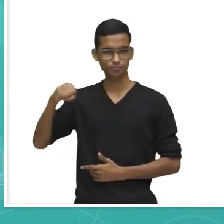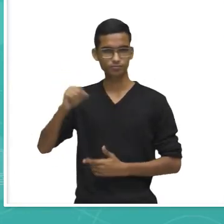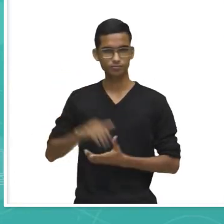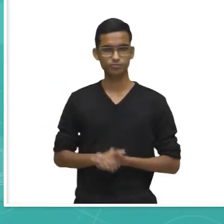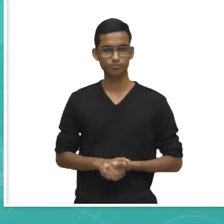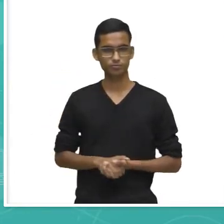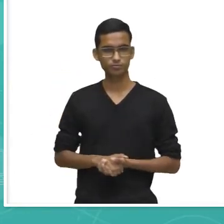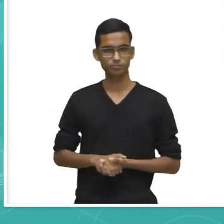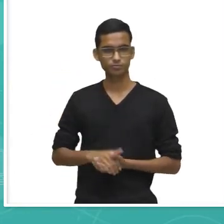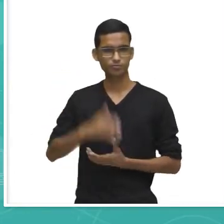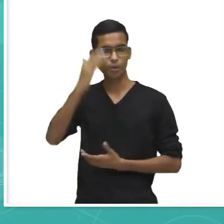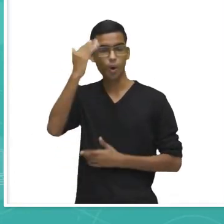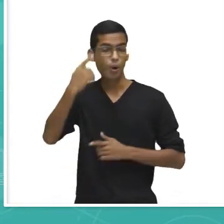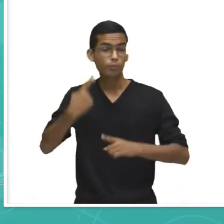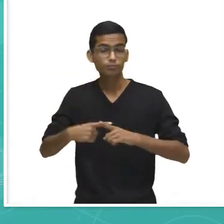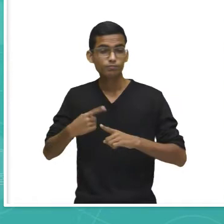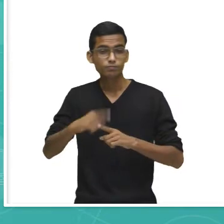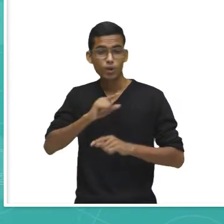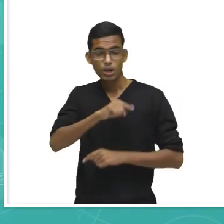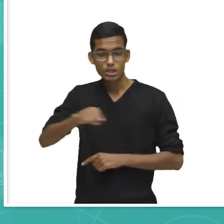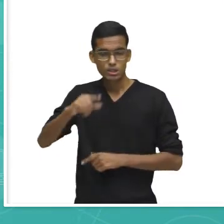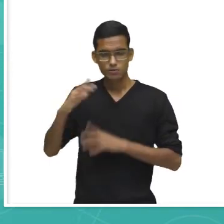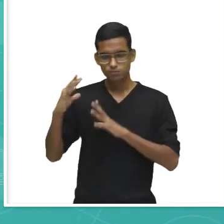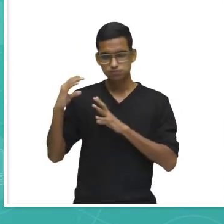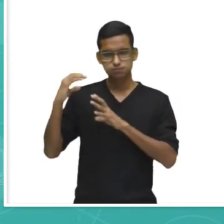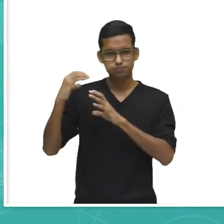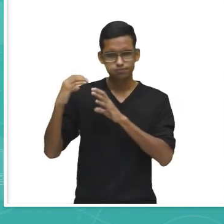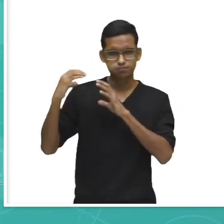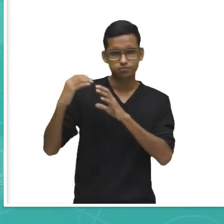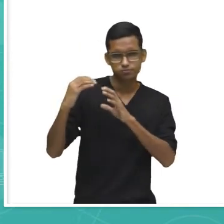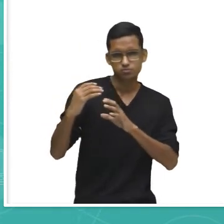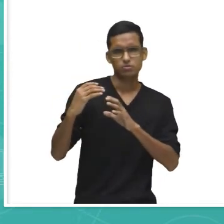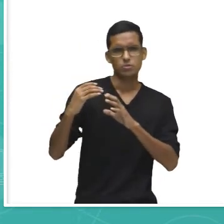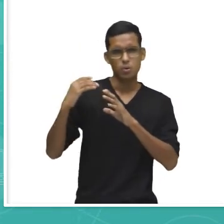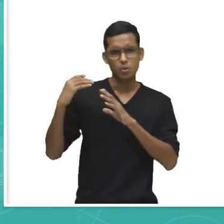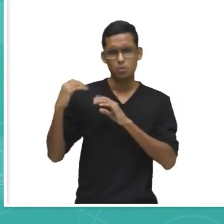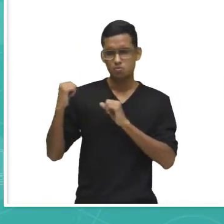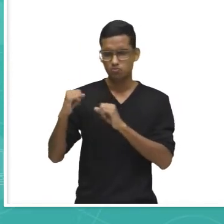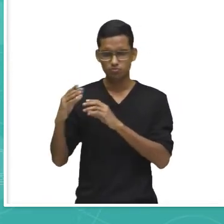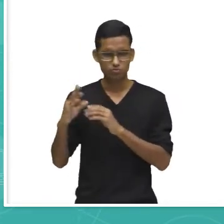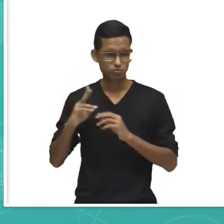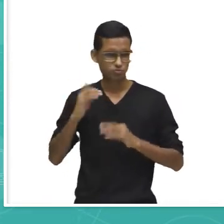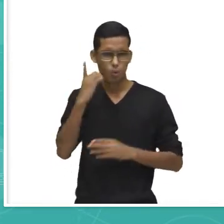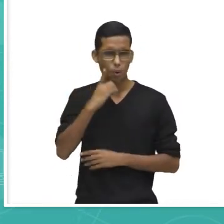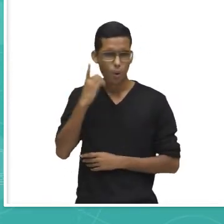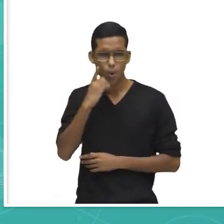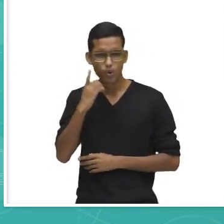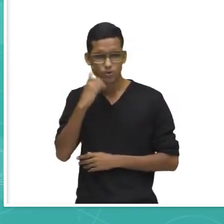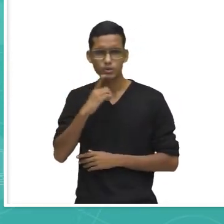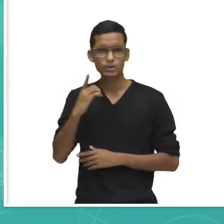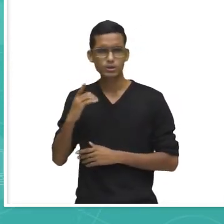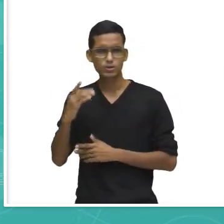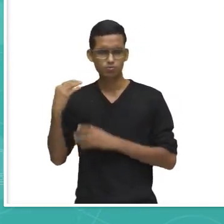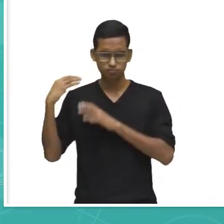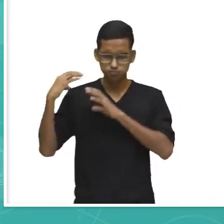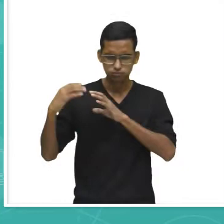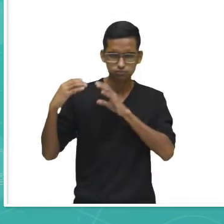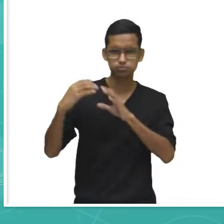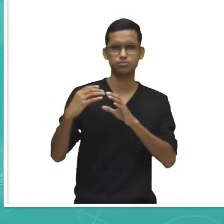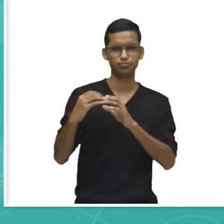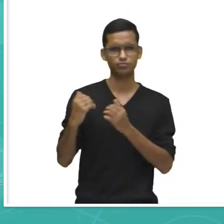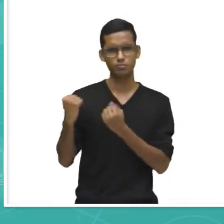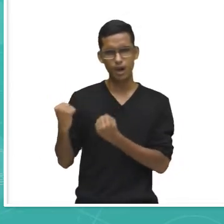só a quantidade de peso que eles carregam para cima e para baixo. Então, hoje, na nossa aula, nós vamos falar sobre uma